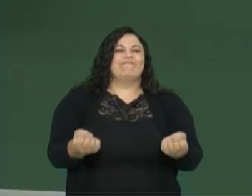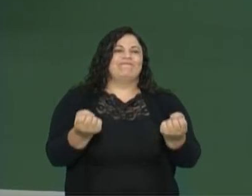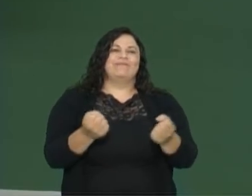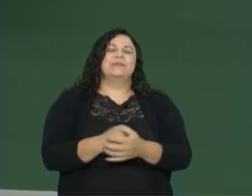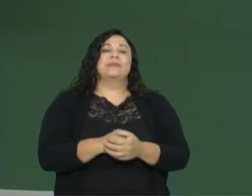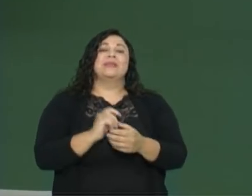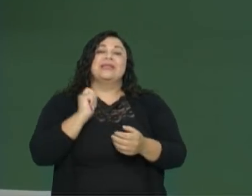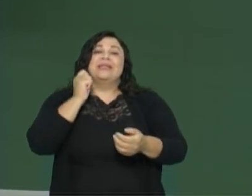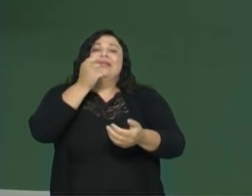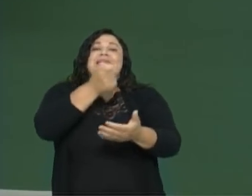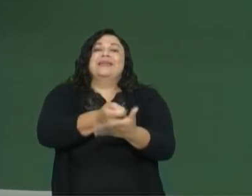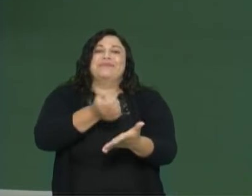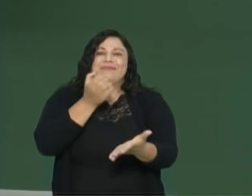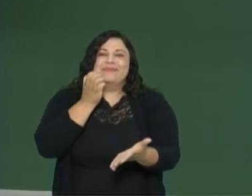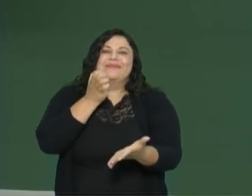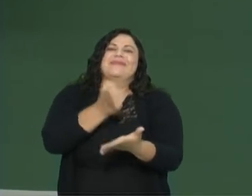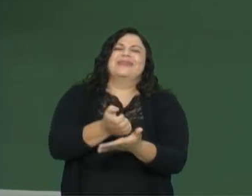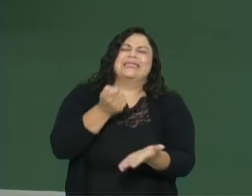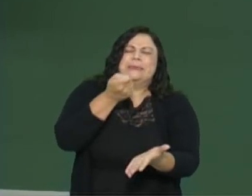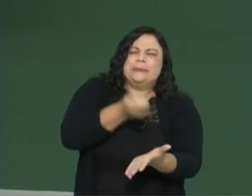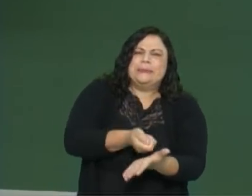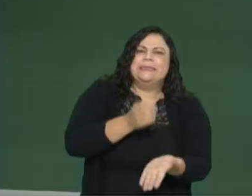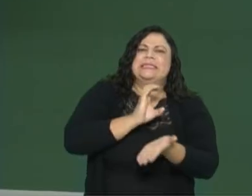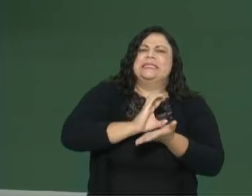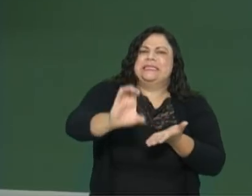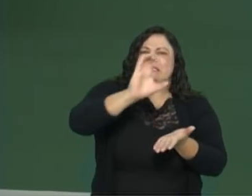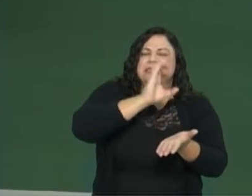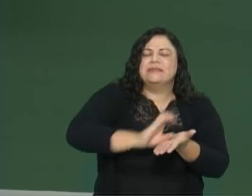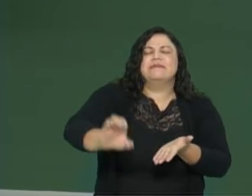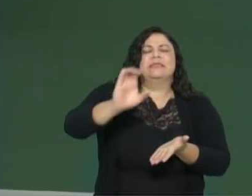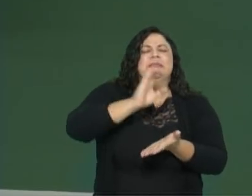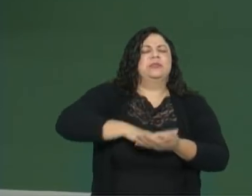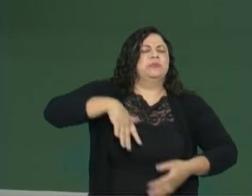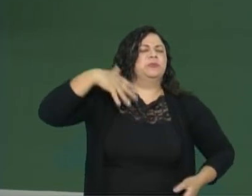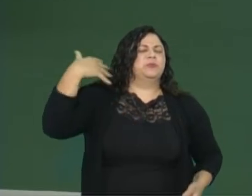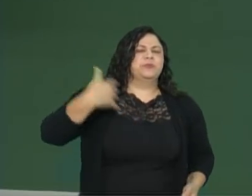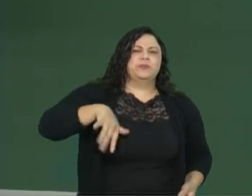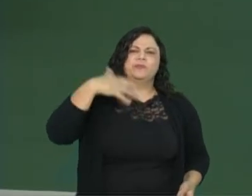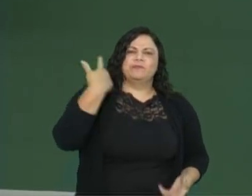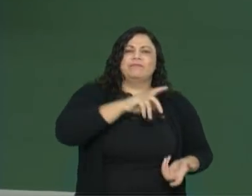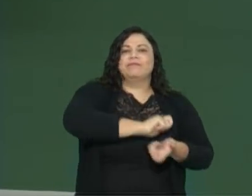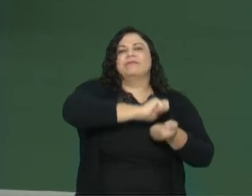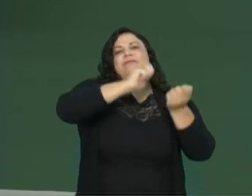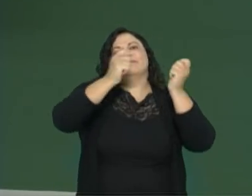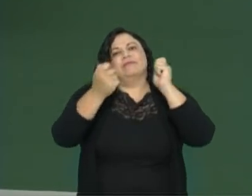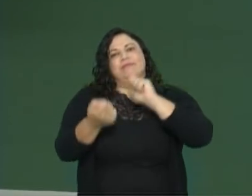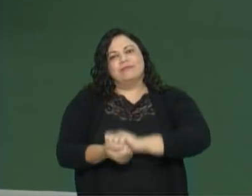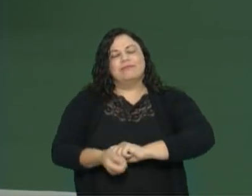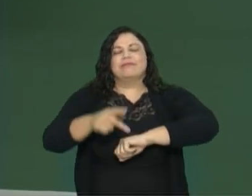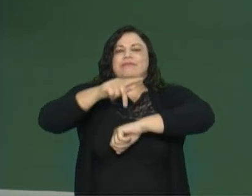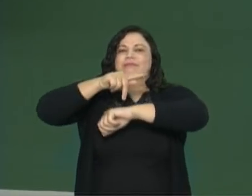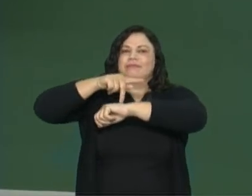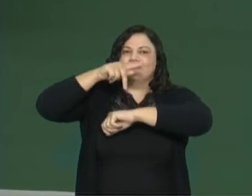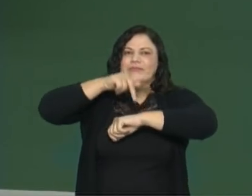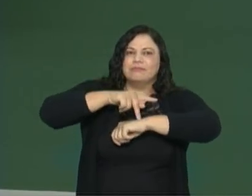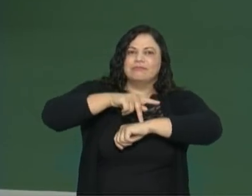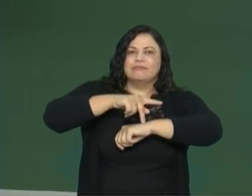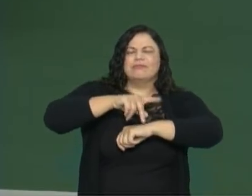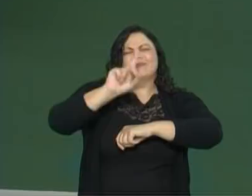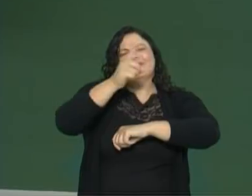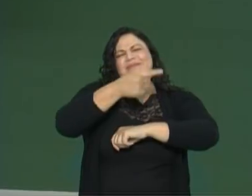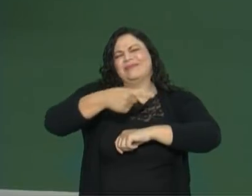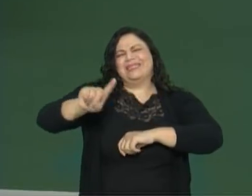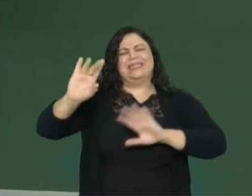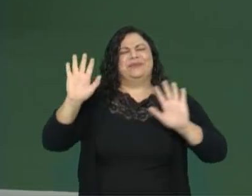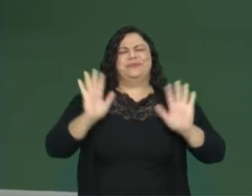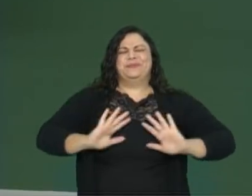investimento muito alto para poder adaptar toda a fundação do elevador nesse tipo de rocha, e não vale a pena, ali é um